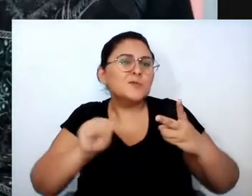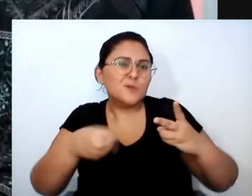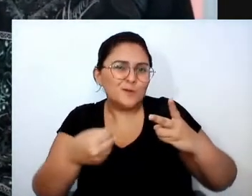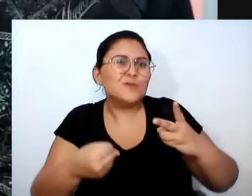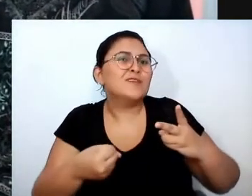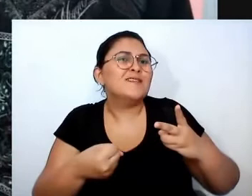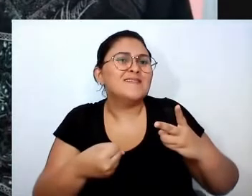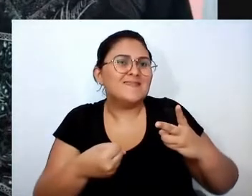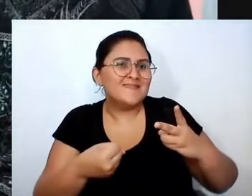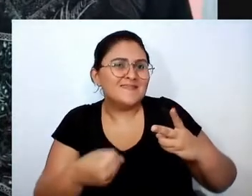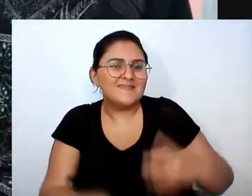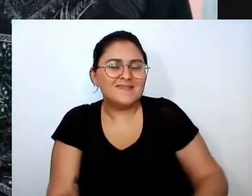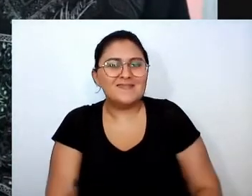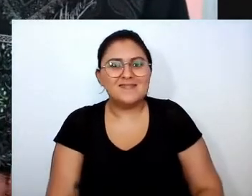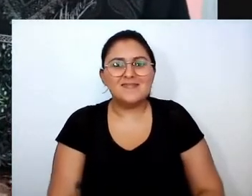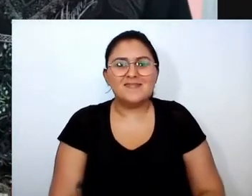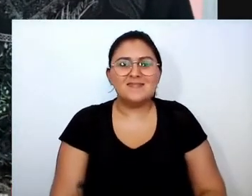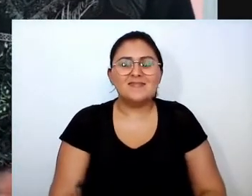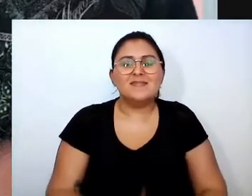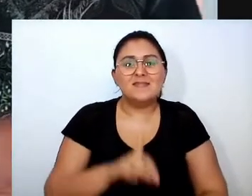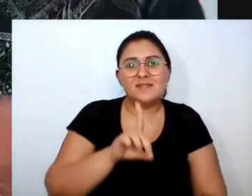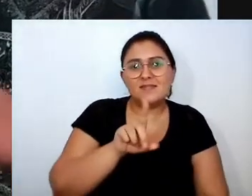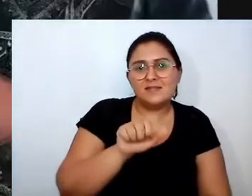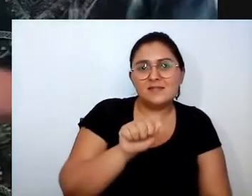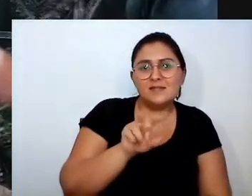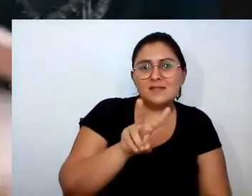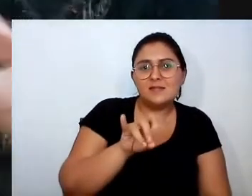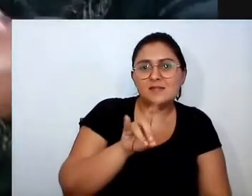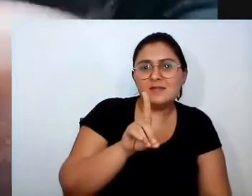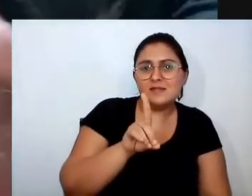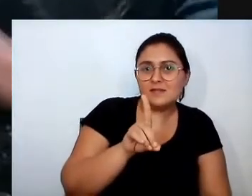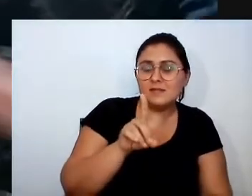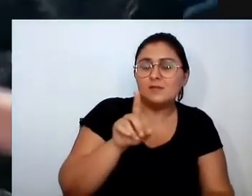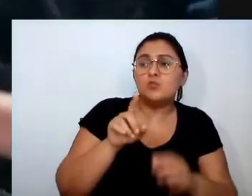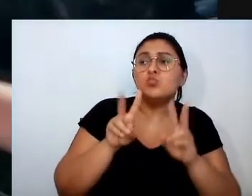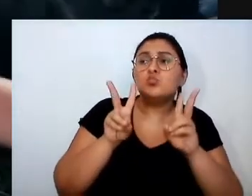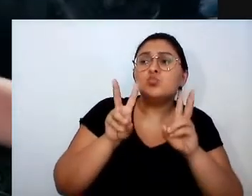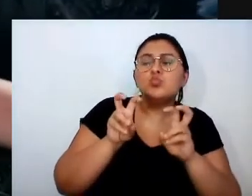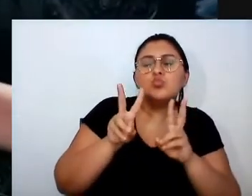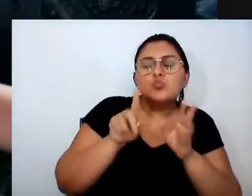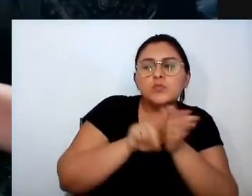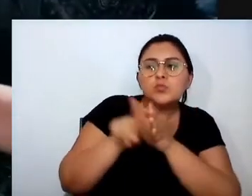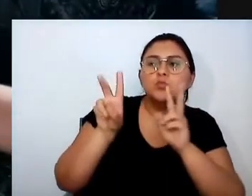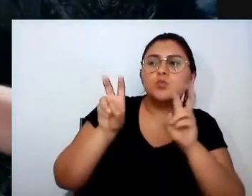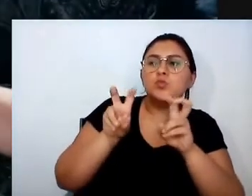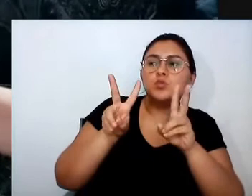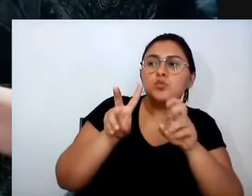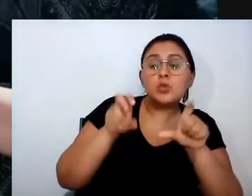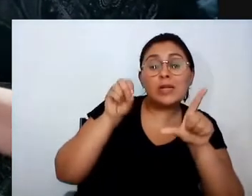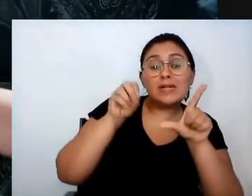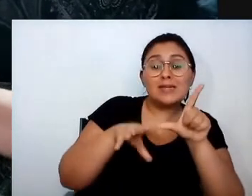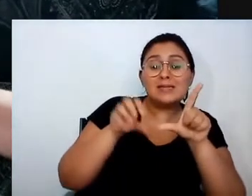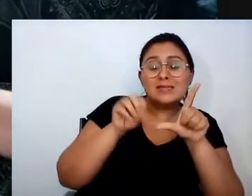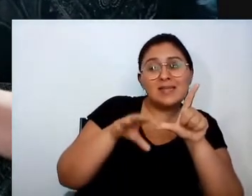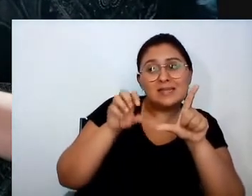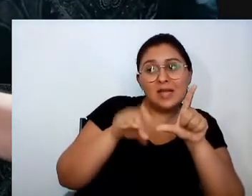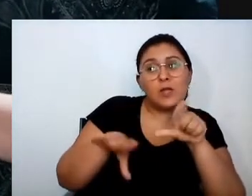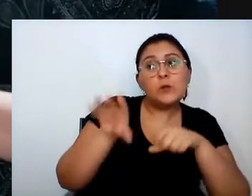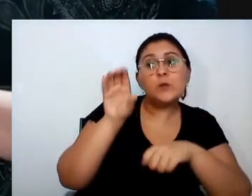certeza. E aí, falando agora do esforço dentro do curso de licenciatura em música, queria que você falasse um pouco